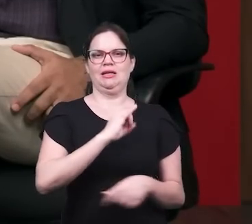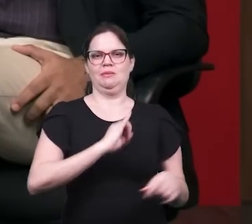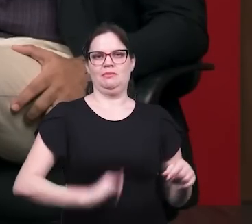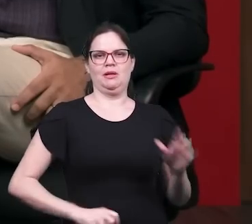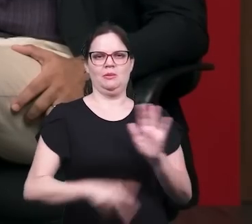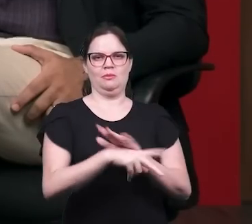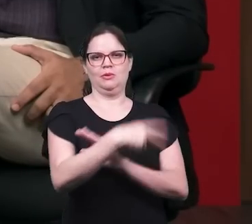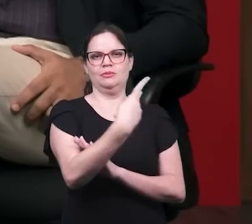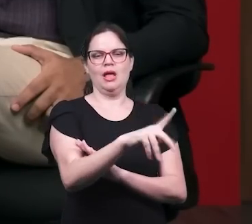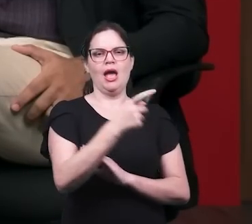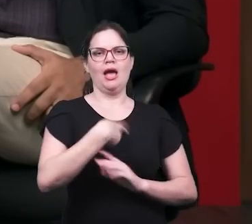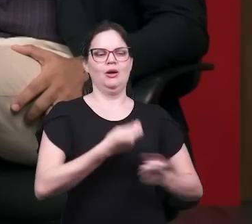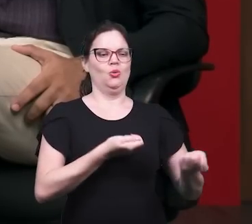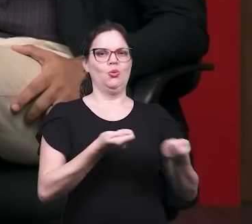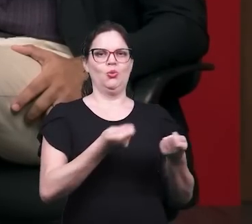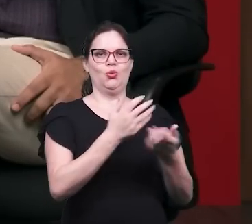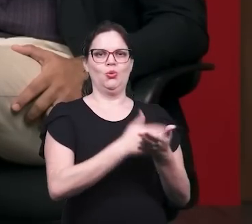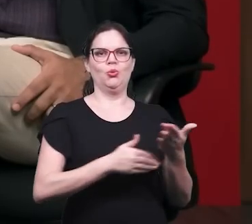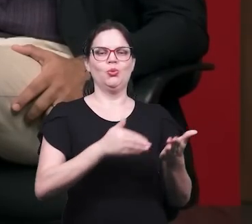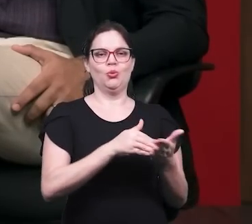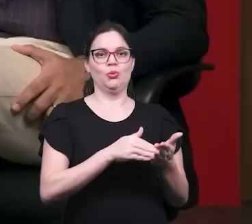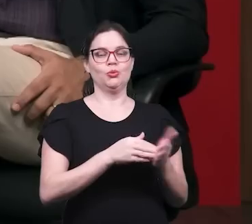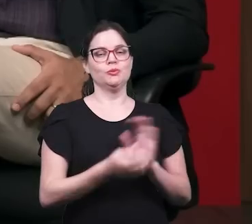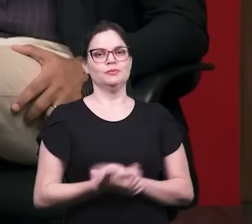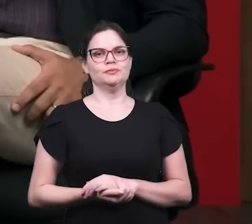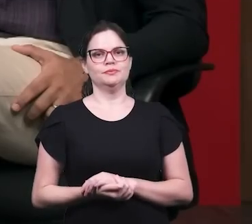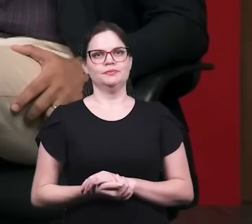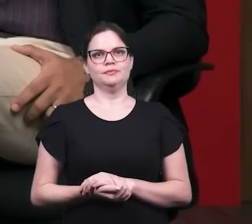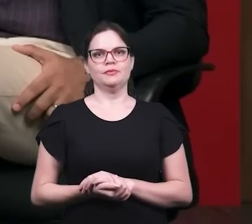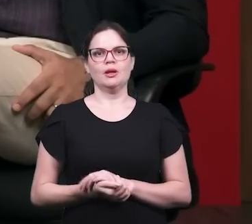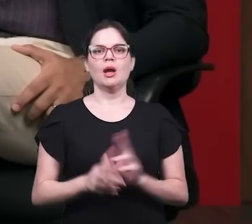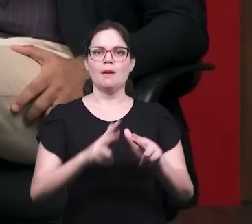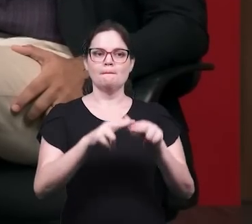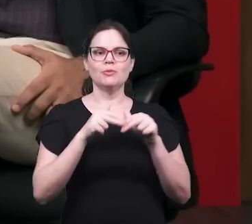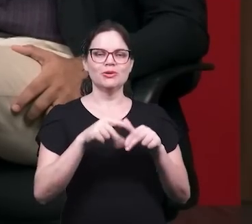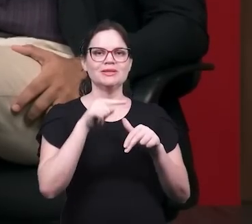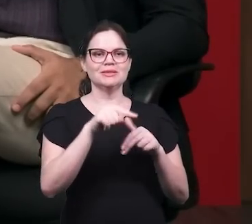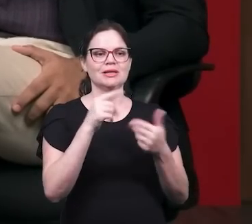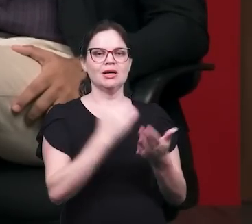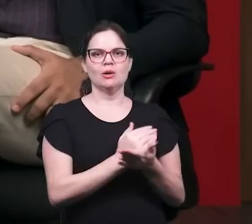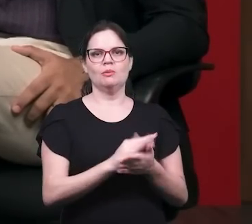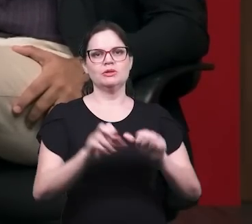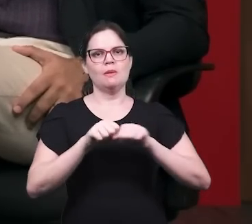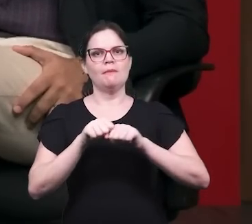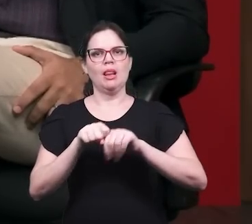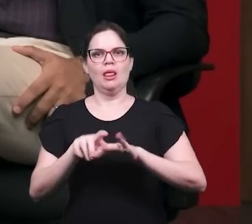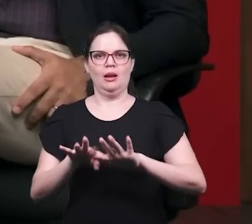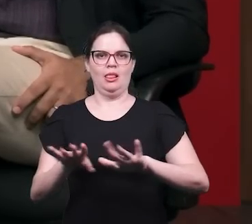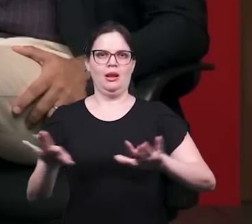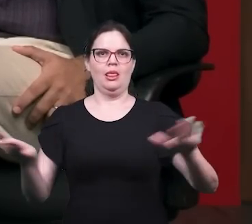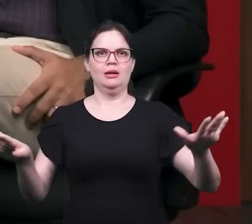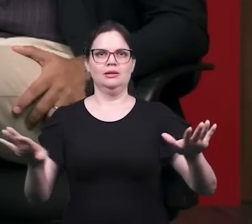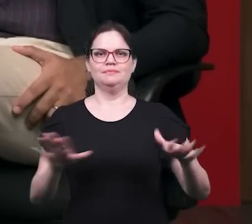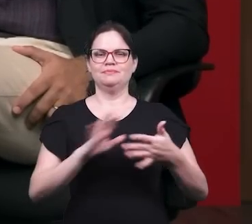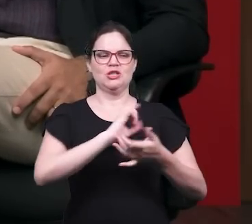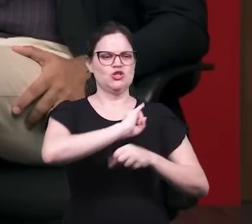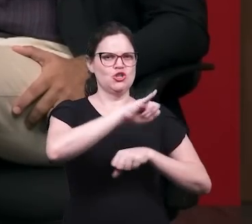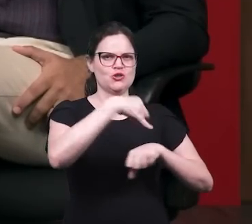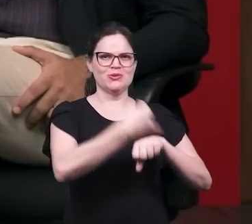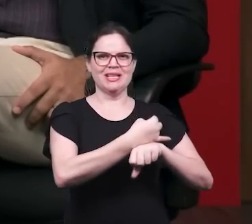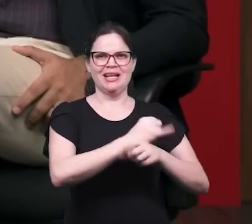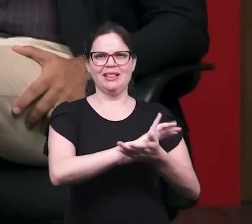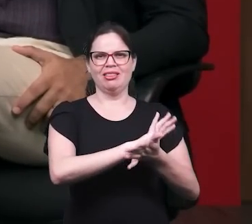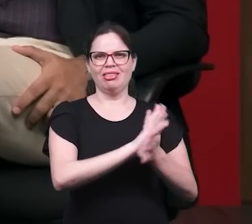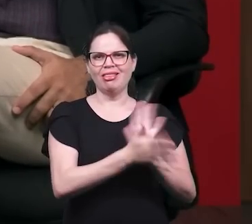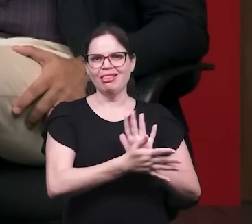ele era o comandante ali do exército, e eles destruíram